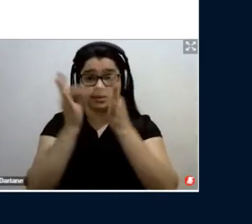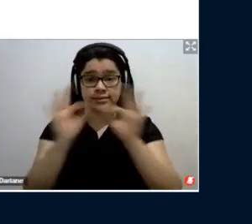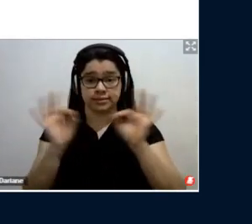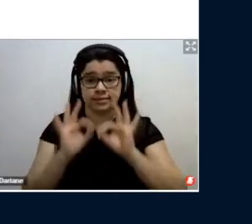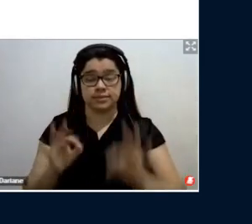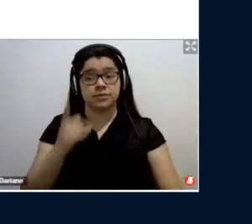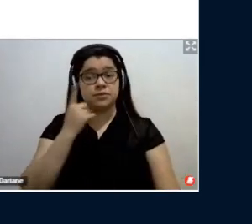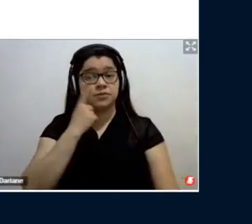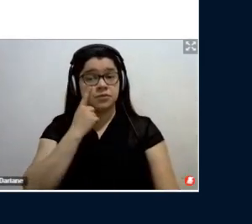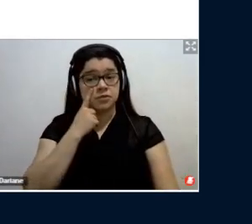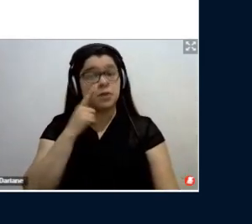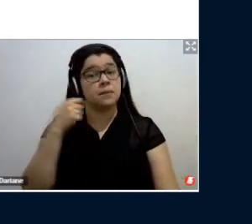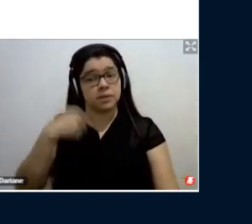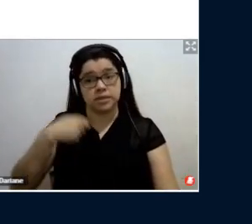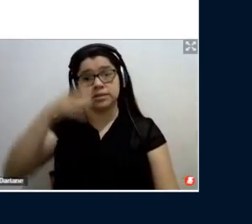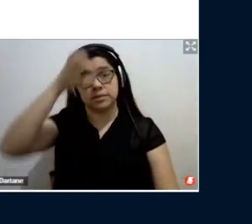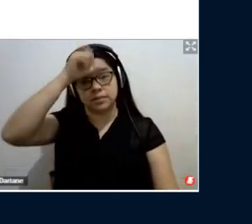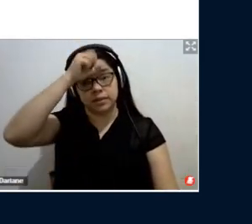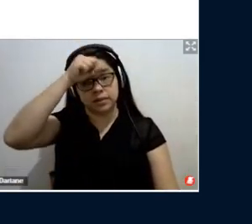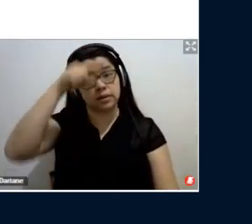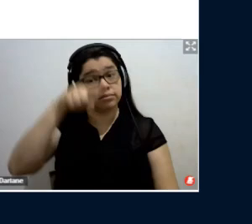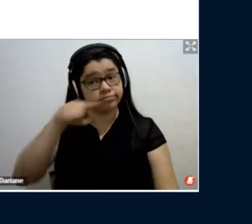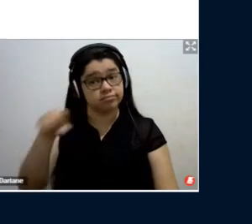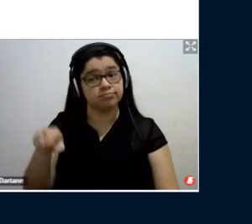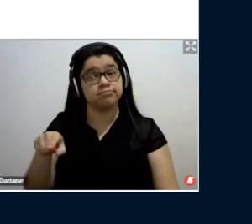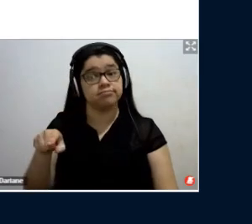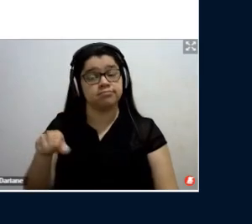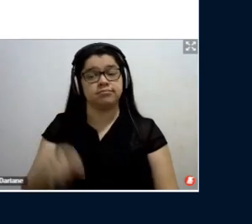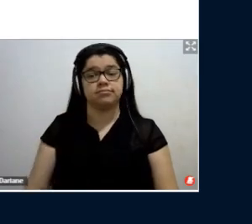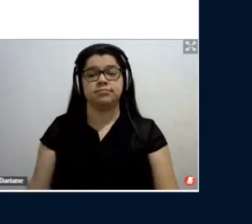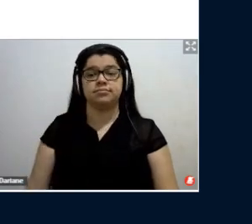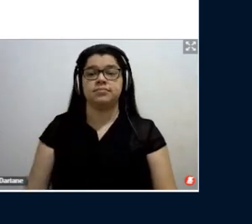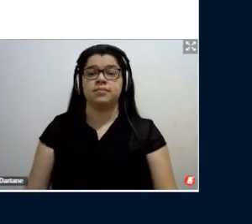Precisa saber disso. Vamos lá.